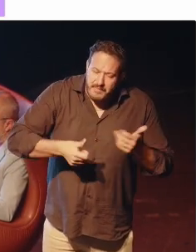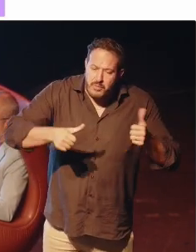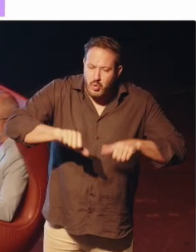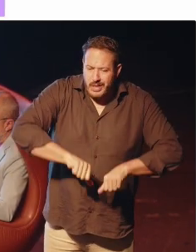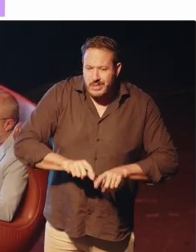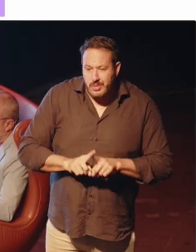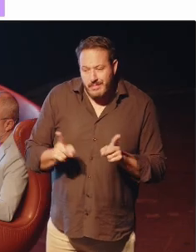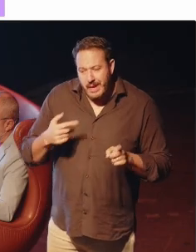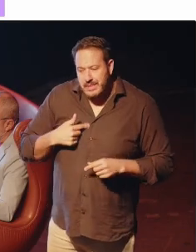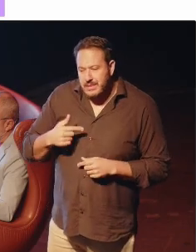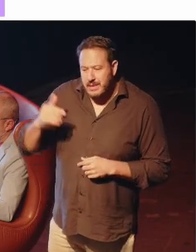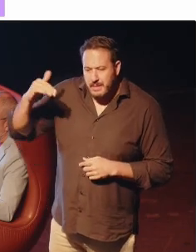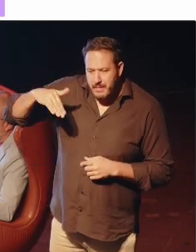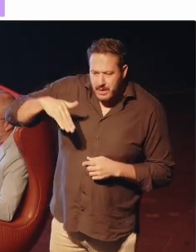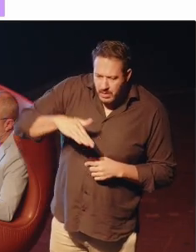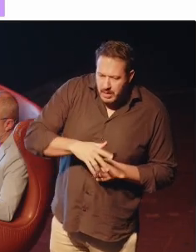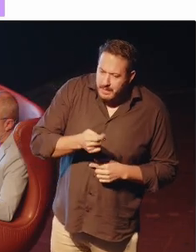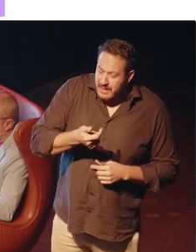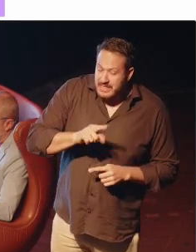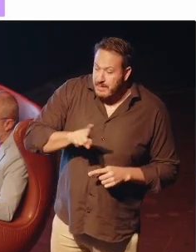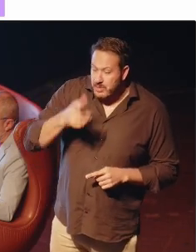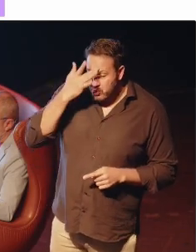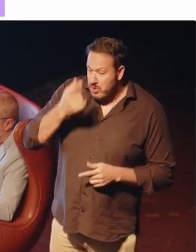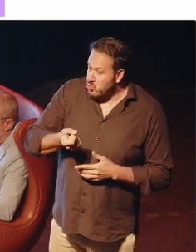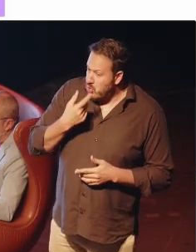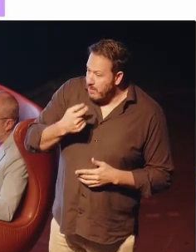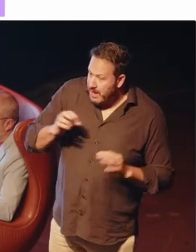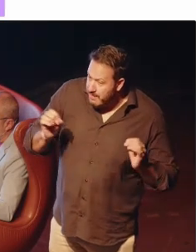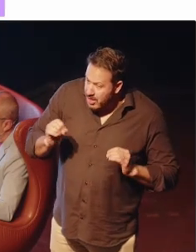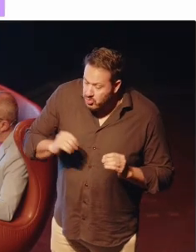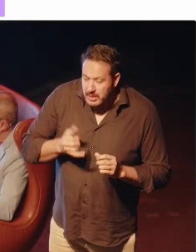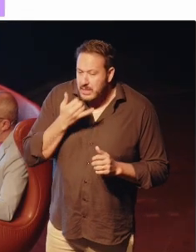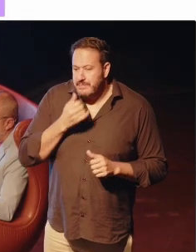piora menos do que quem não toma remédio, certo?